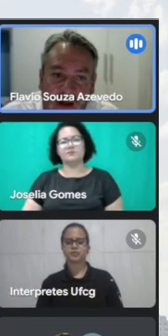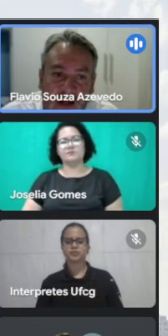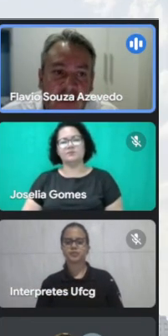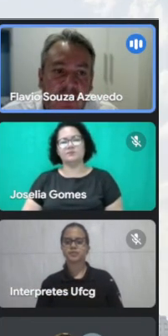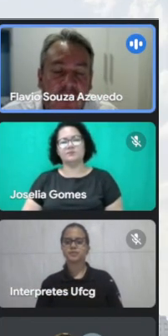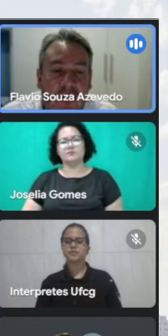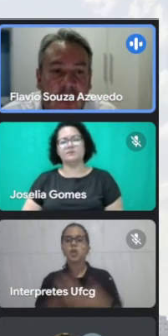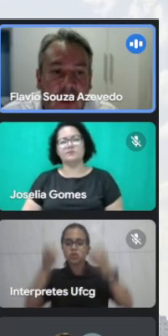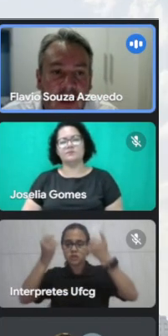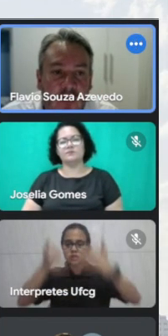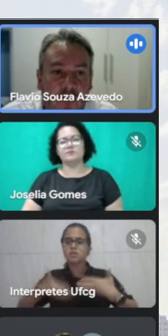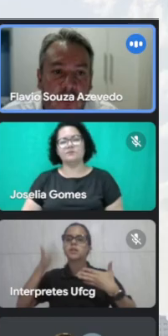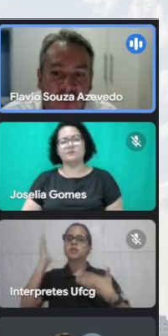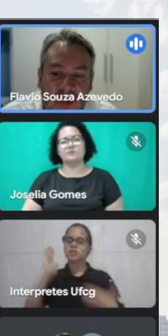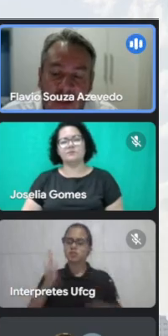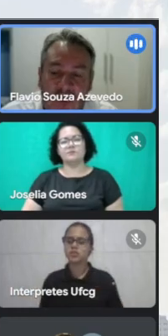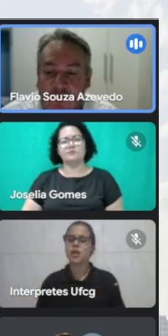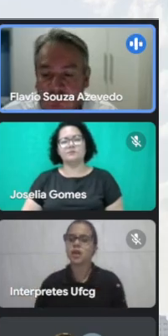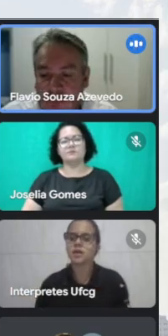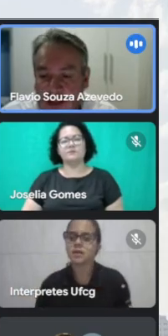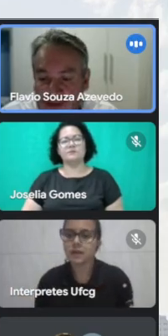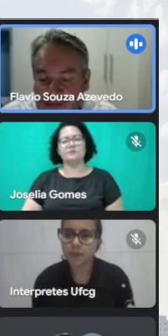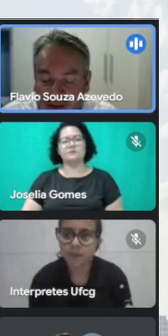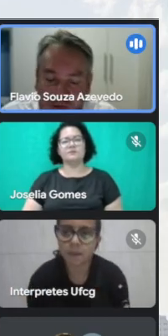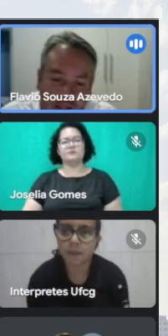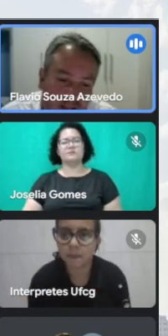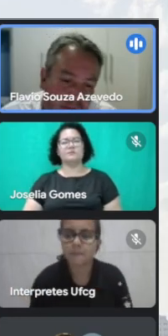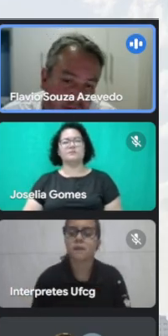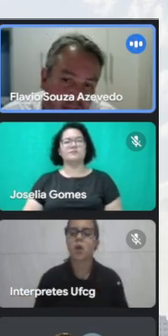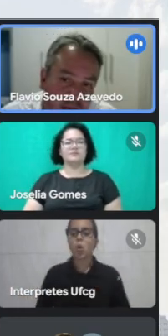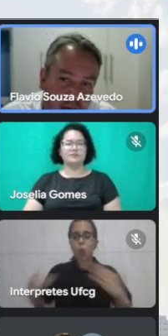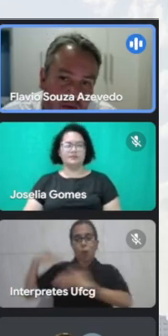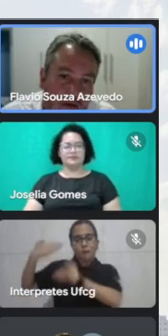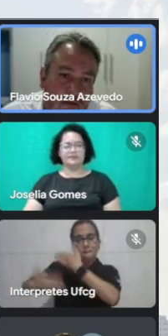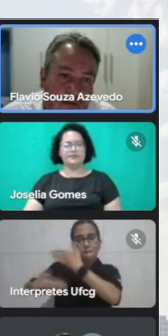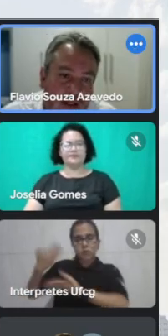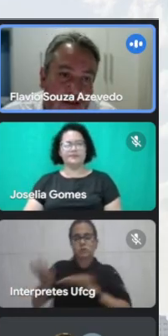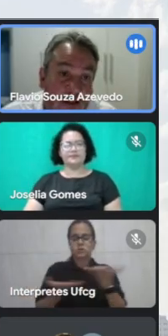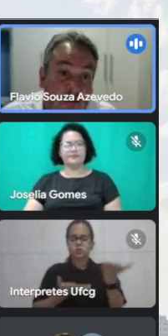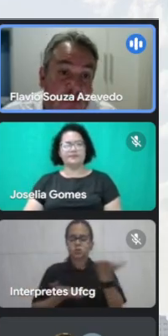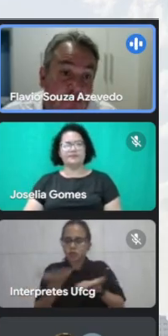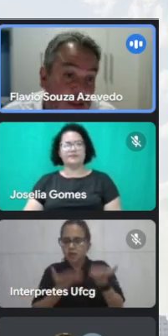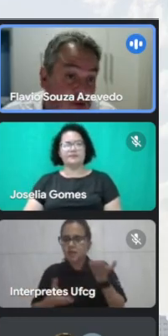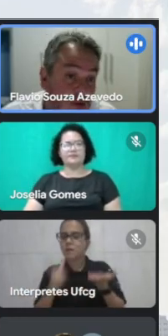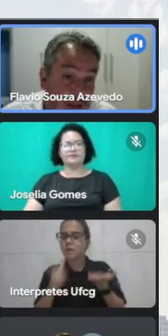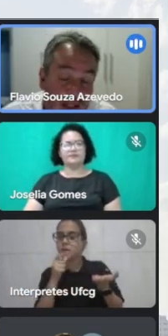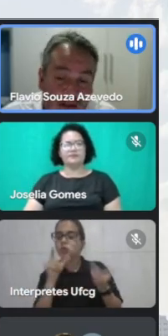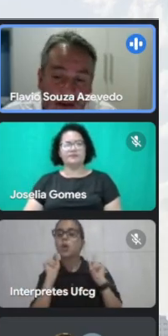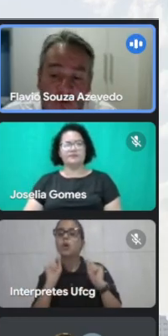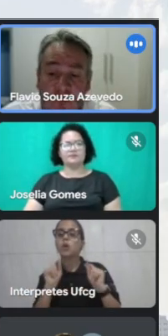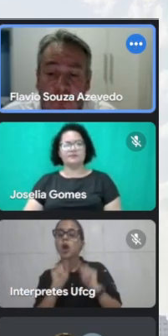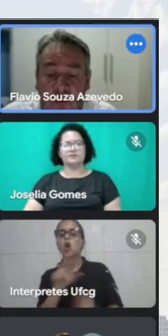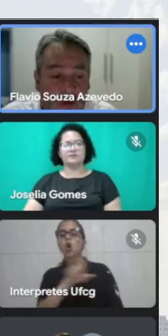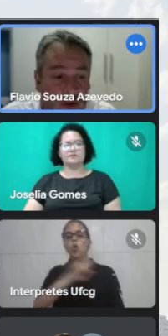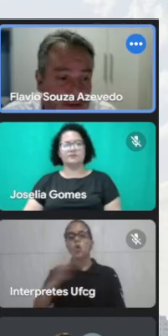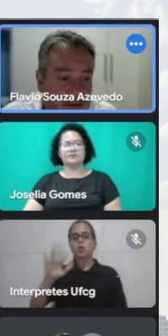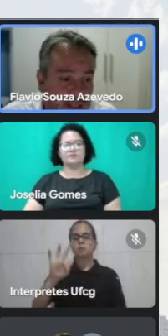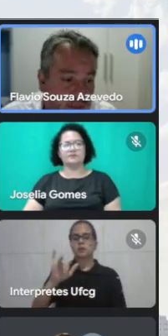Como eu falei, então, o processo, né, que faz o tratamento da água, né, se chama